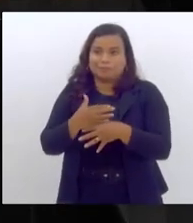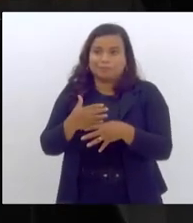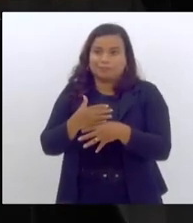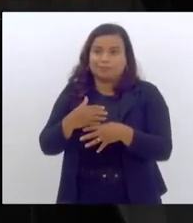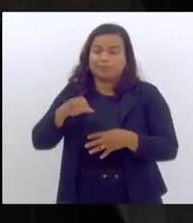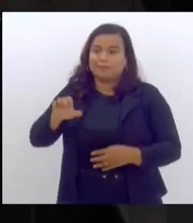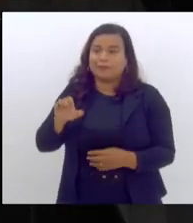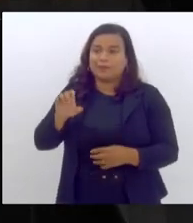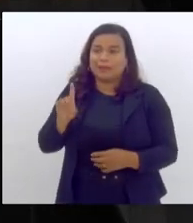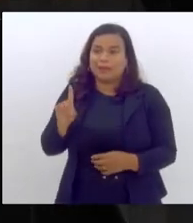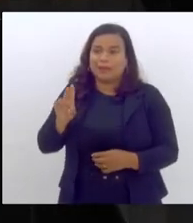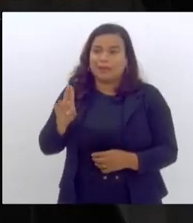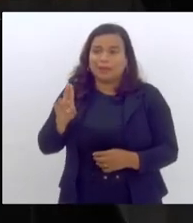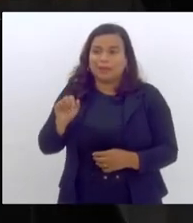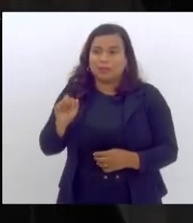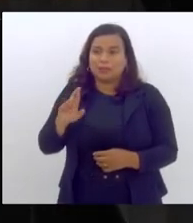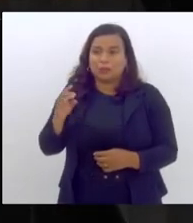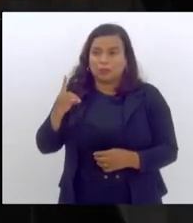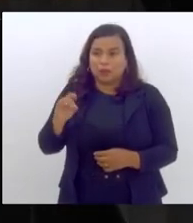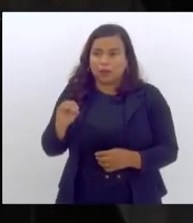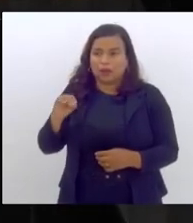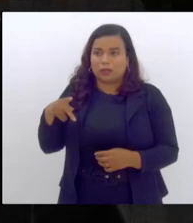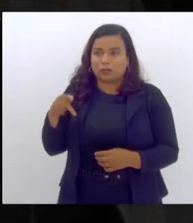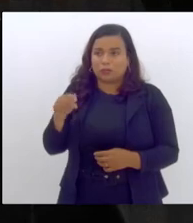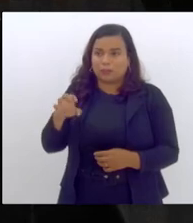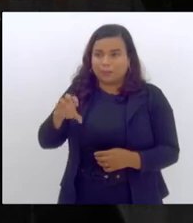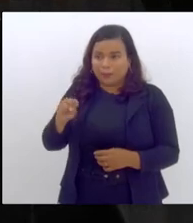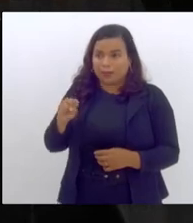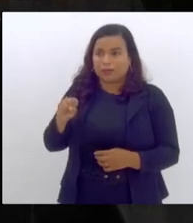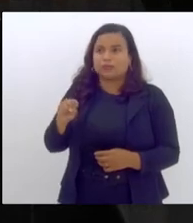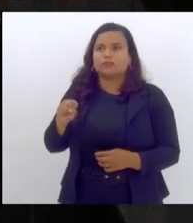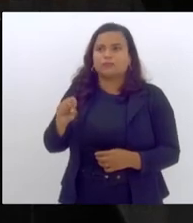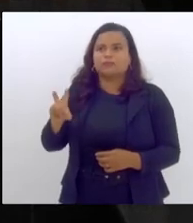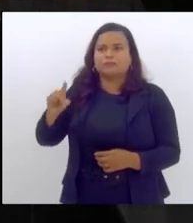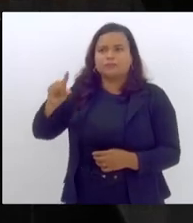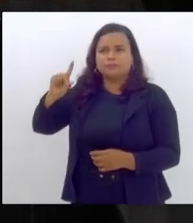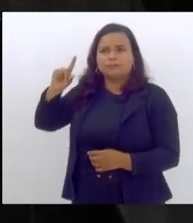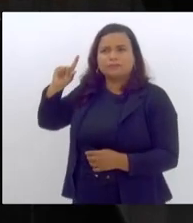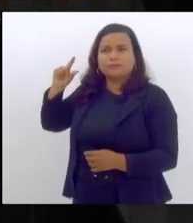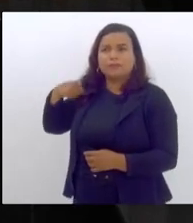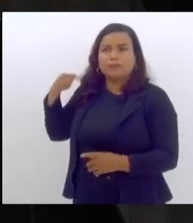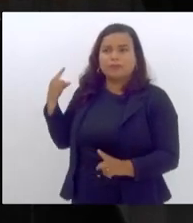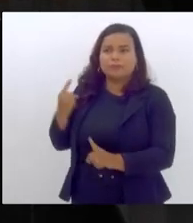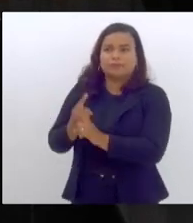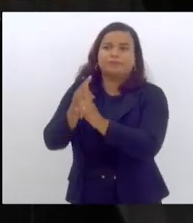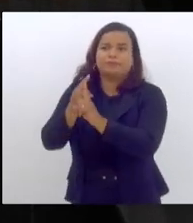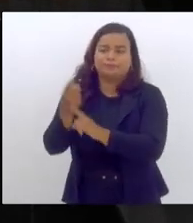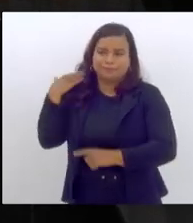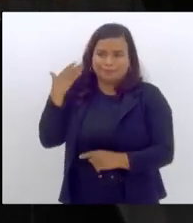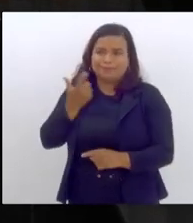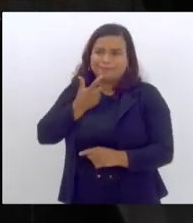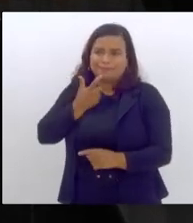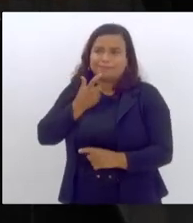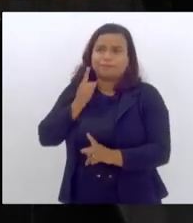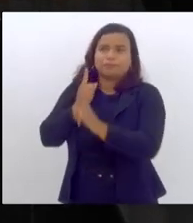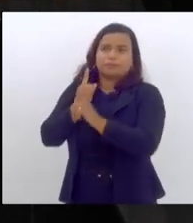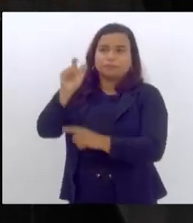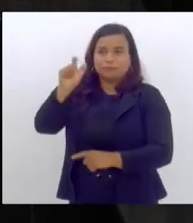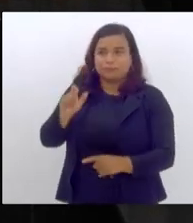Eduardo Paes. Há dias atrás eu encontrei com o prefeito Eduardo Paes e ele